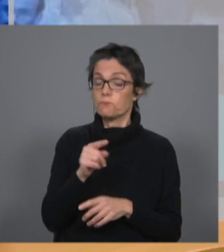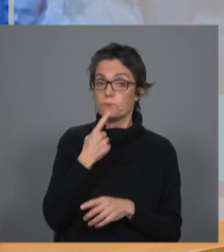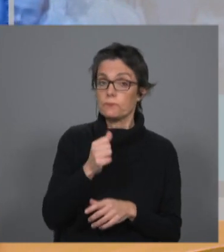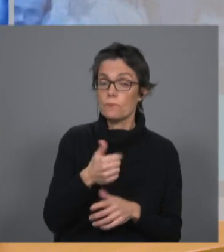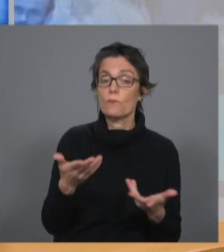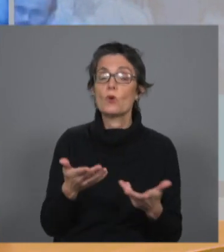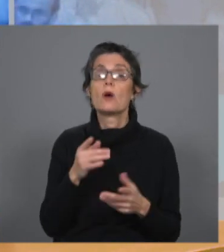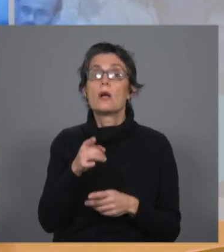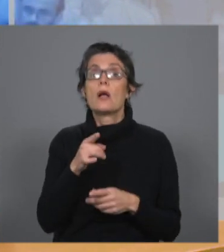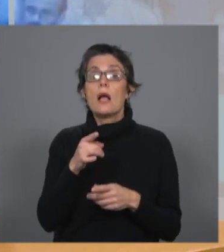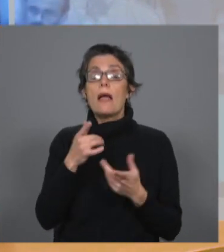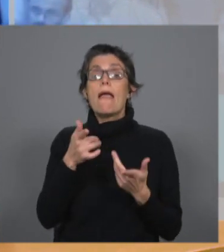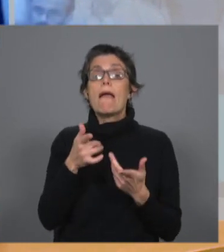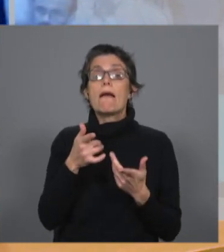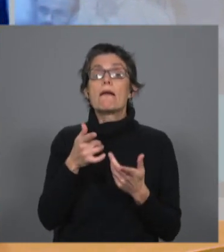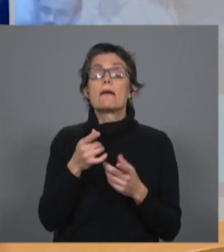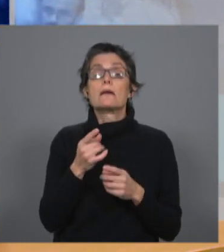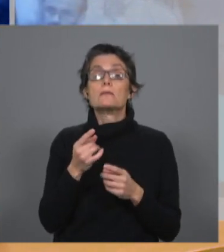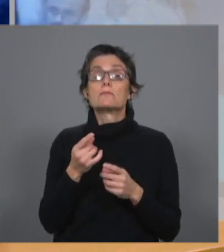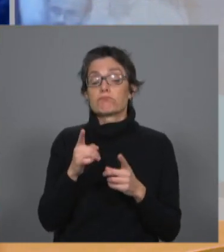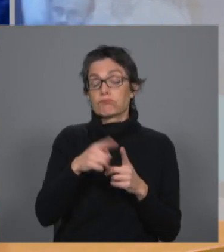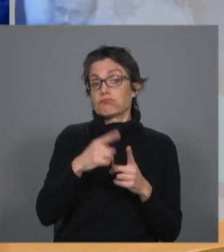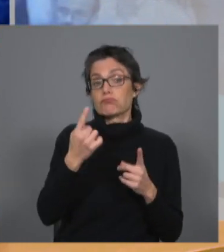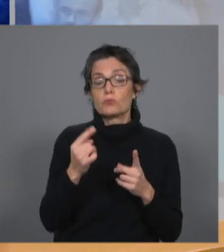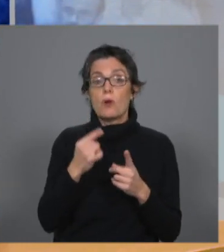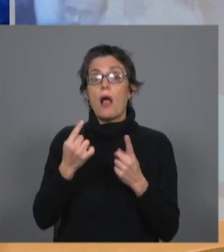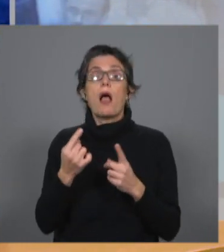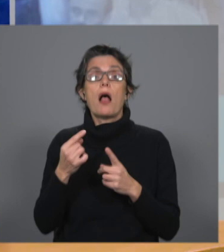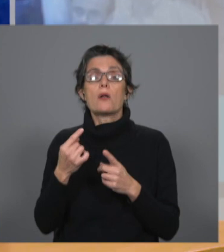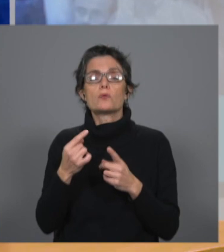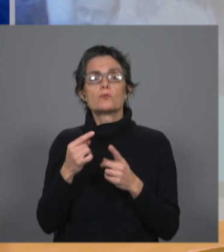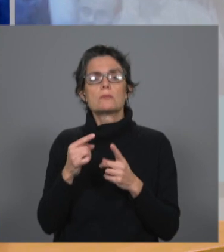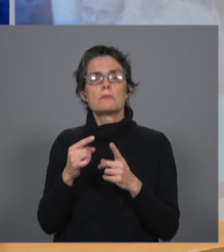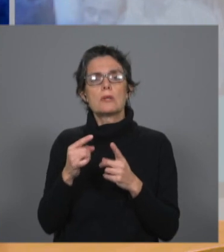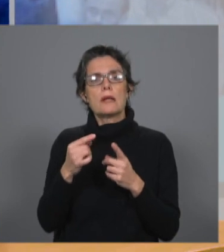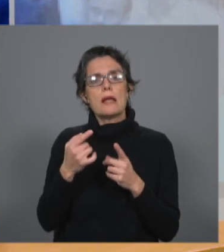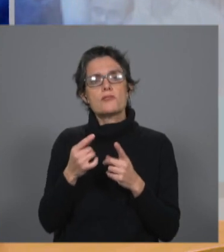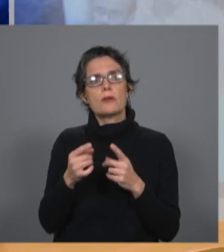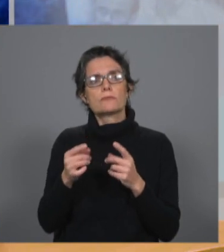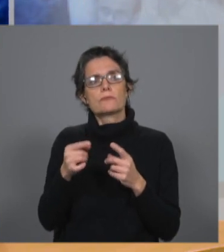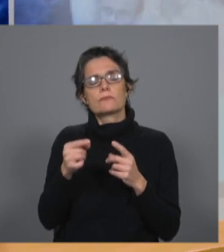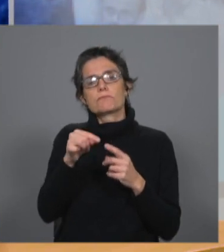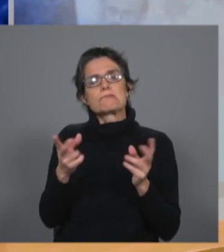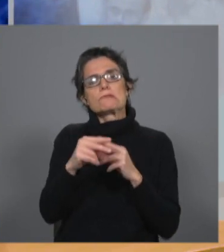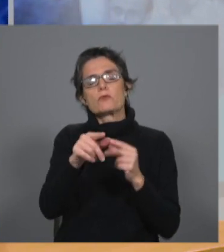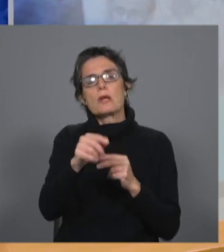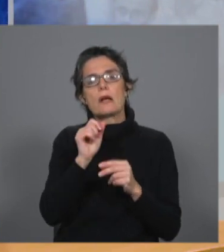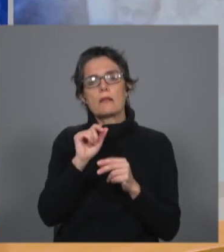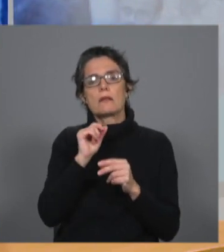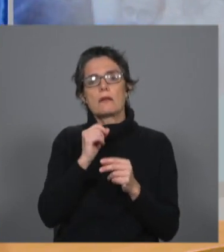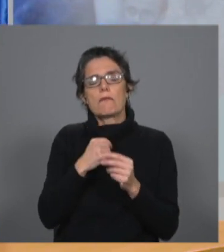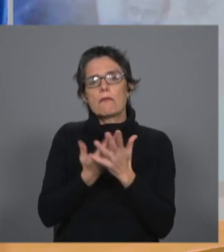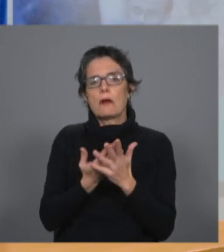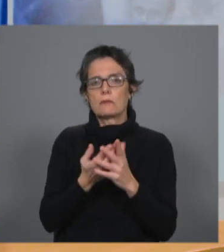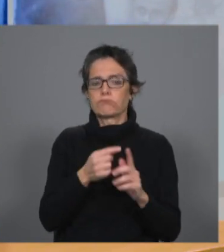económica, aparentemente os principais sinais podem ser positivos para que a União de facto concretize aquilo que já foi